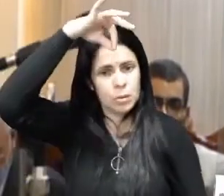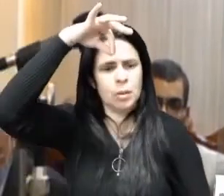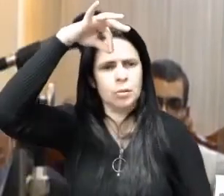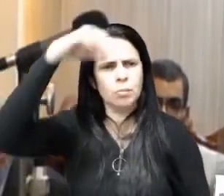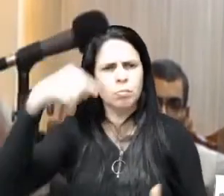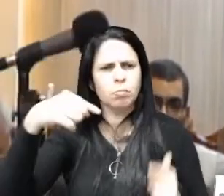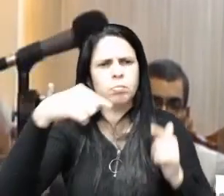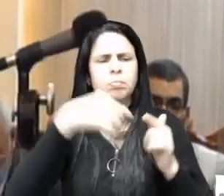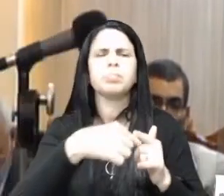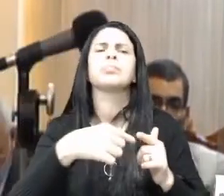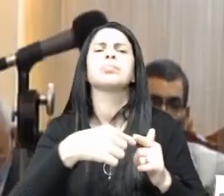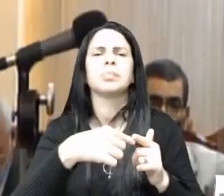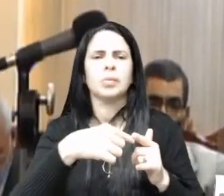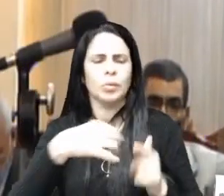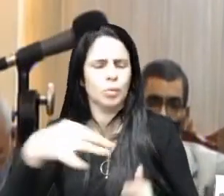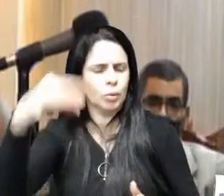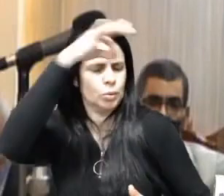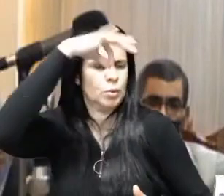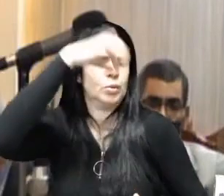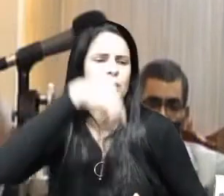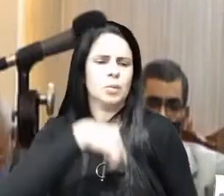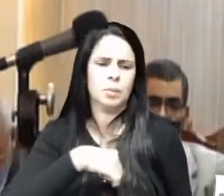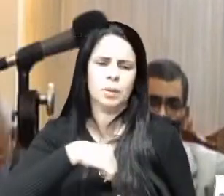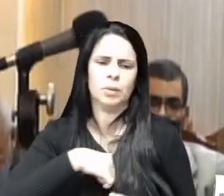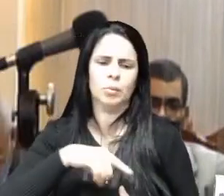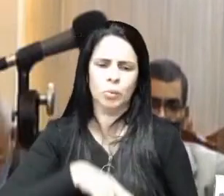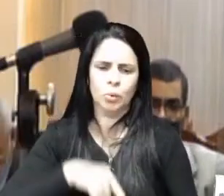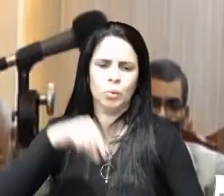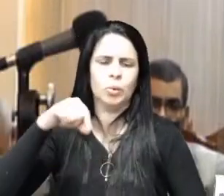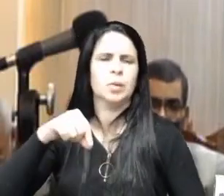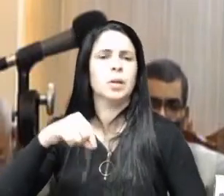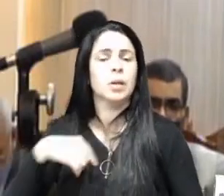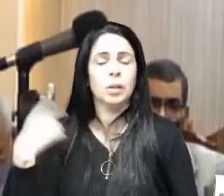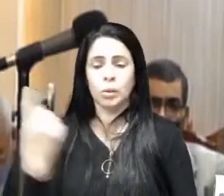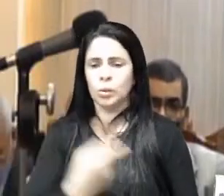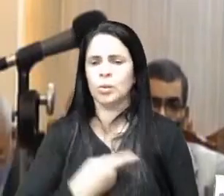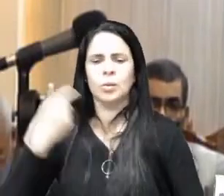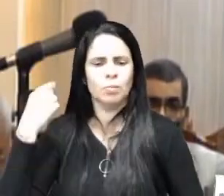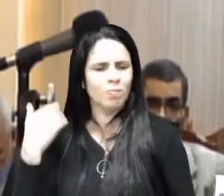espírito e faz a gente entender que já estamos na última hora.